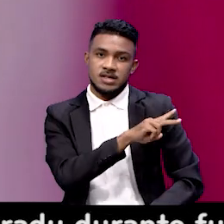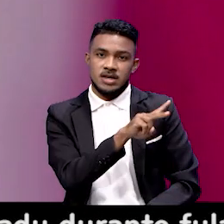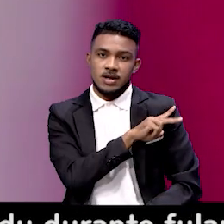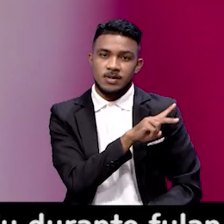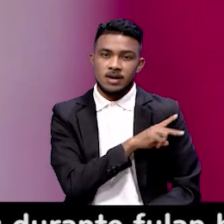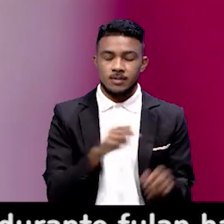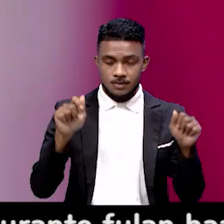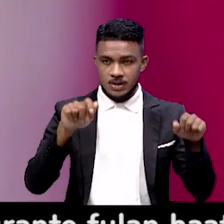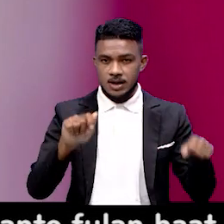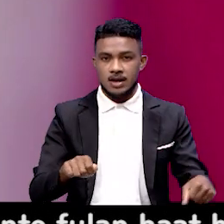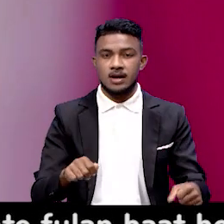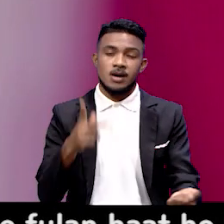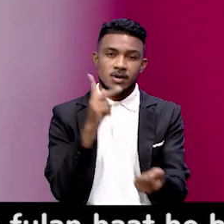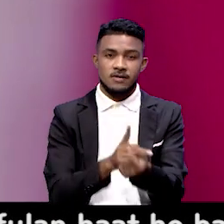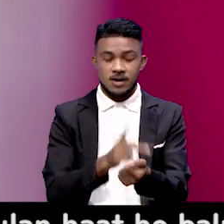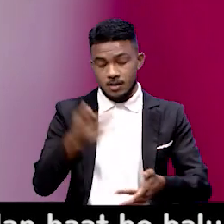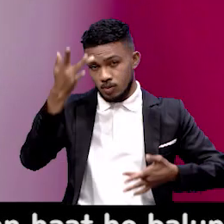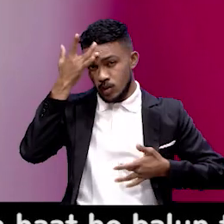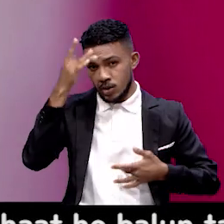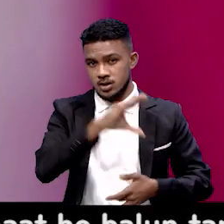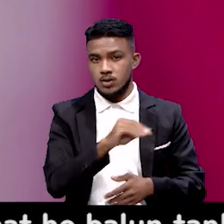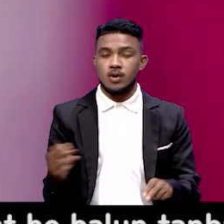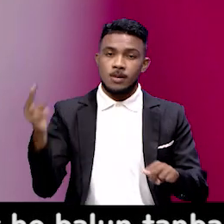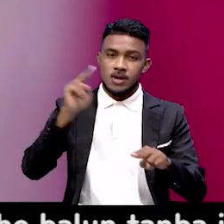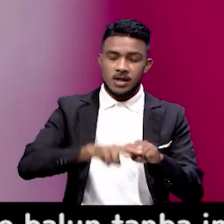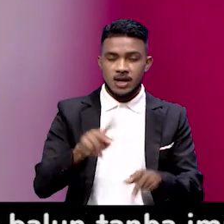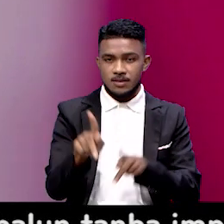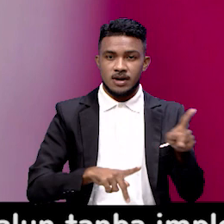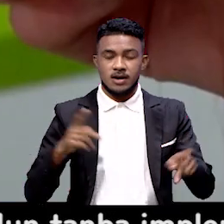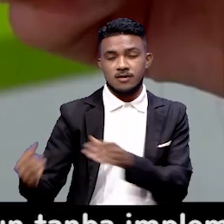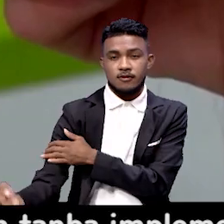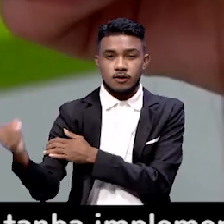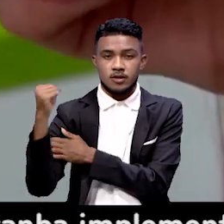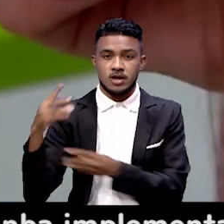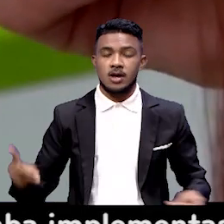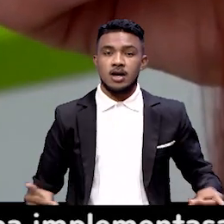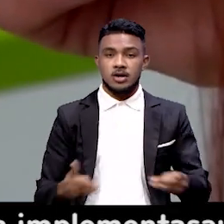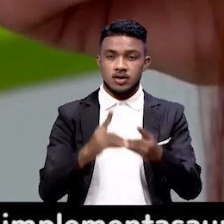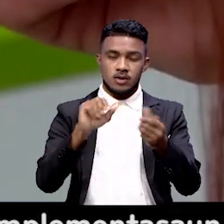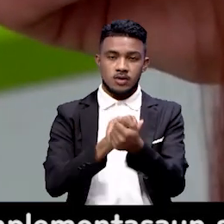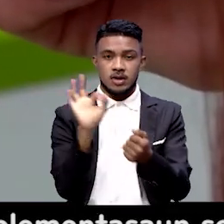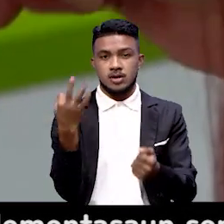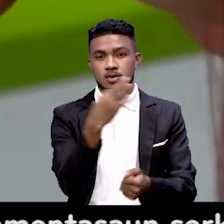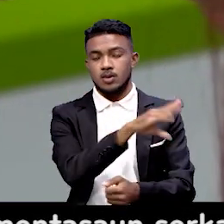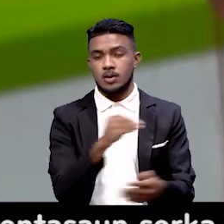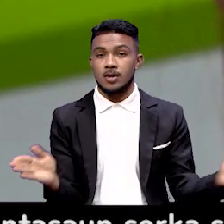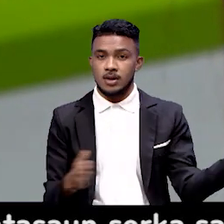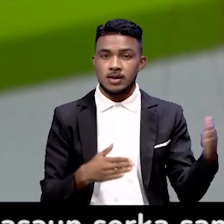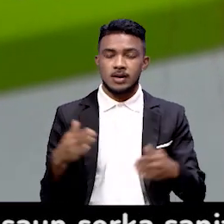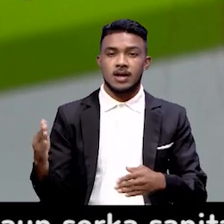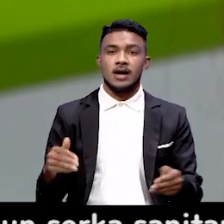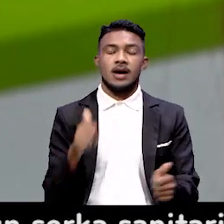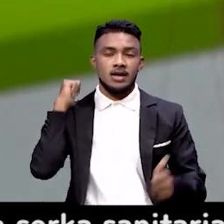estratégia eficácia ato prevene moras, no aumenta em mani imunidade, ato contra COVID-19, no normaliza atividade economia